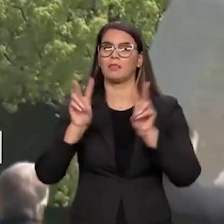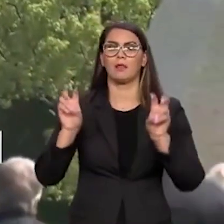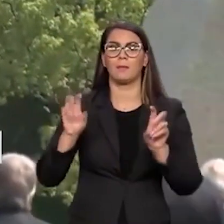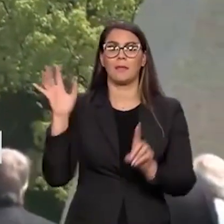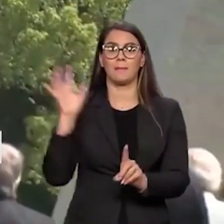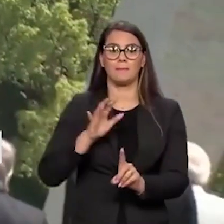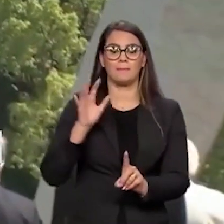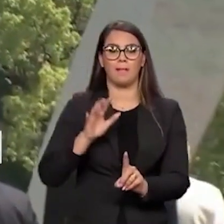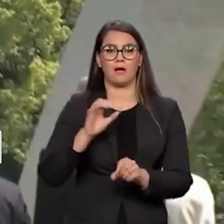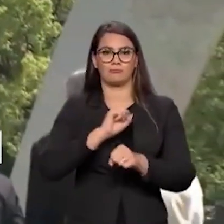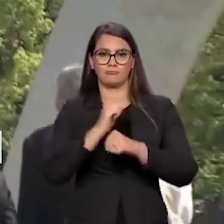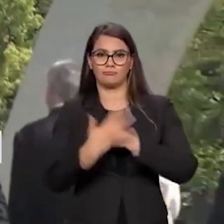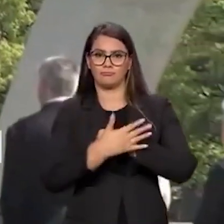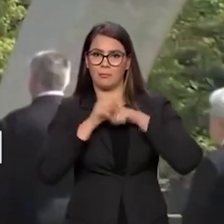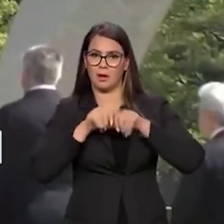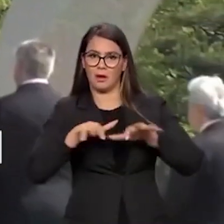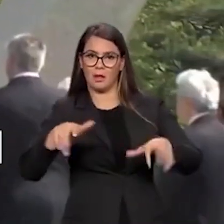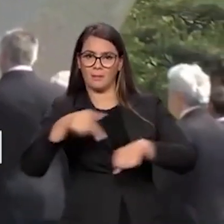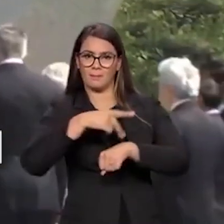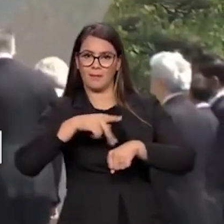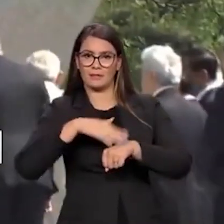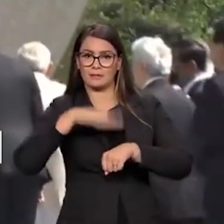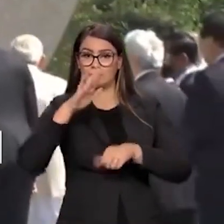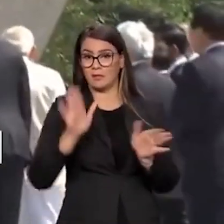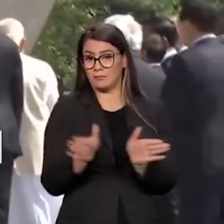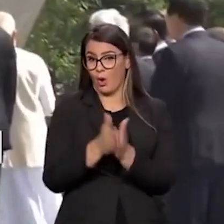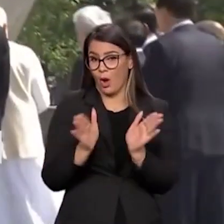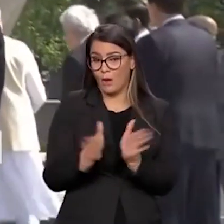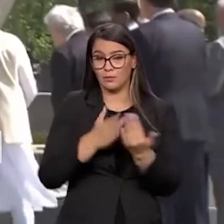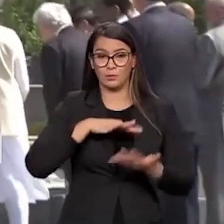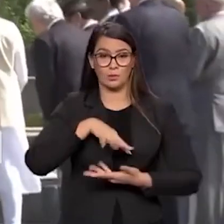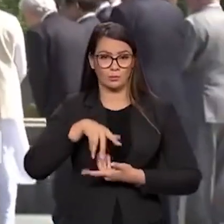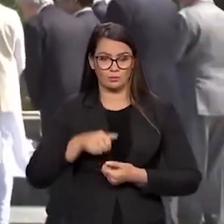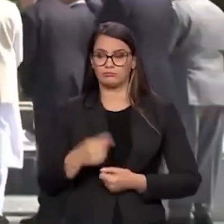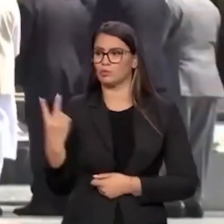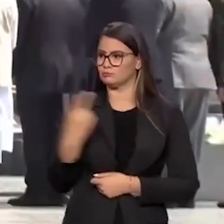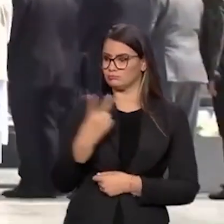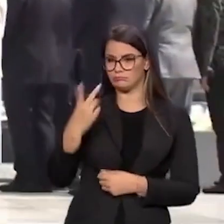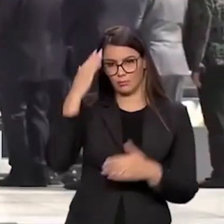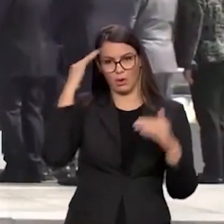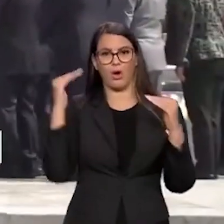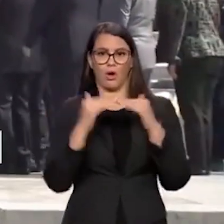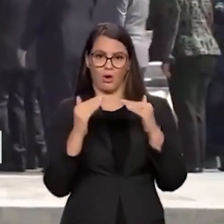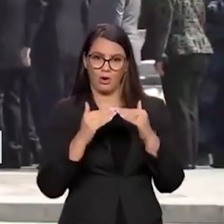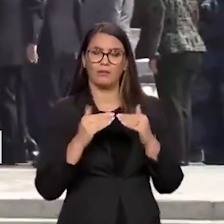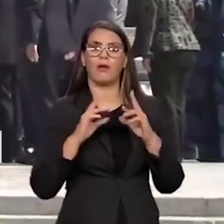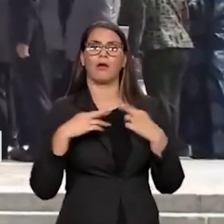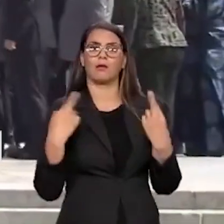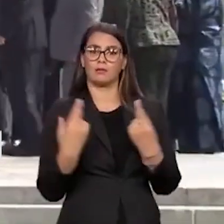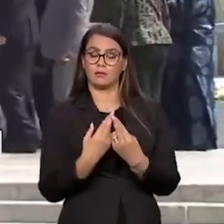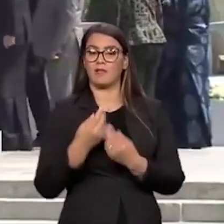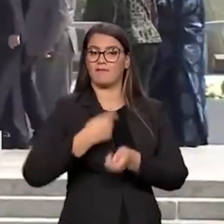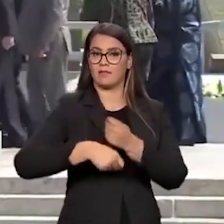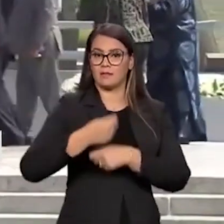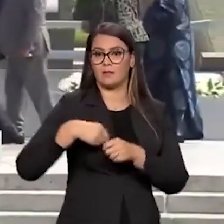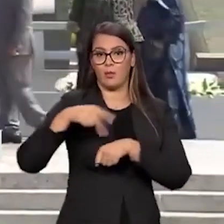de Covid-19 sobre os países mais pobres do mundo. E os dois concordaram, então, durante a reunião, que os sistemas financeiros